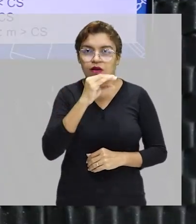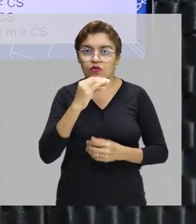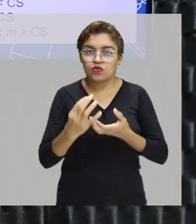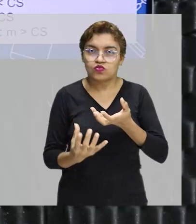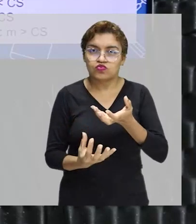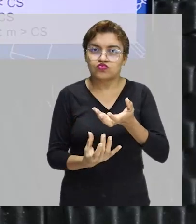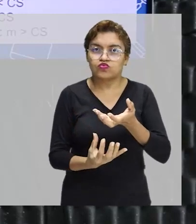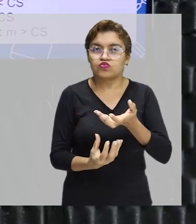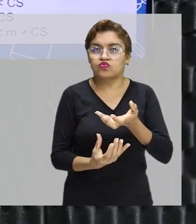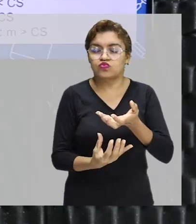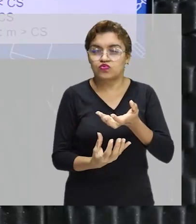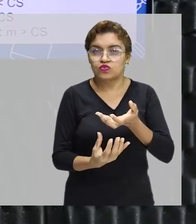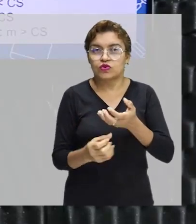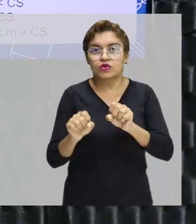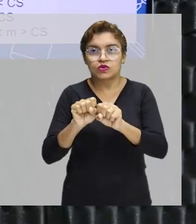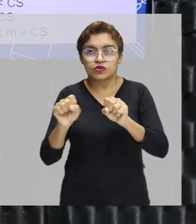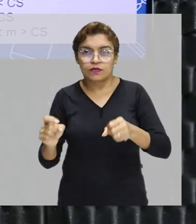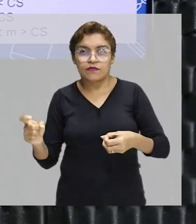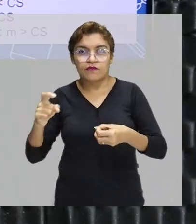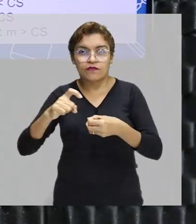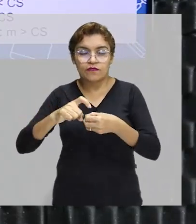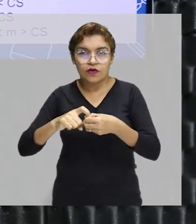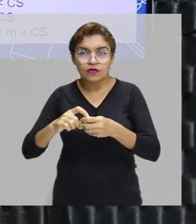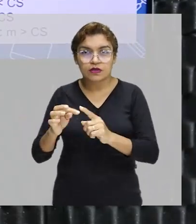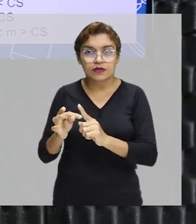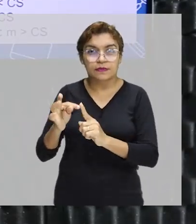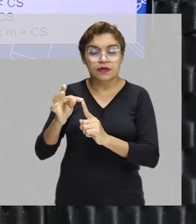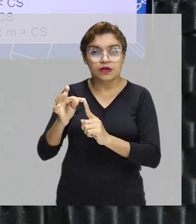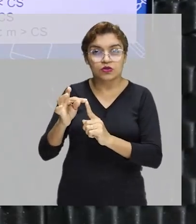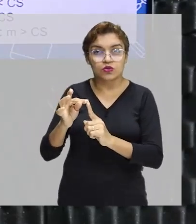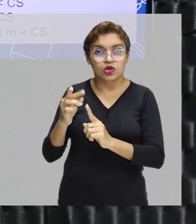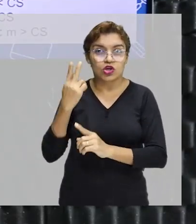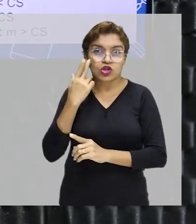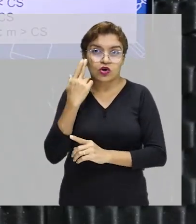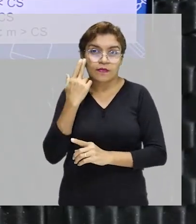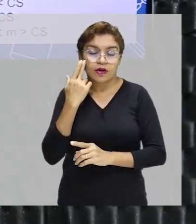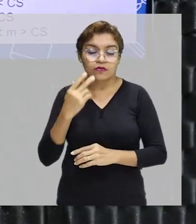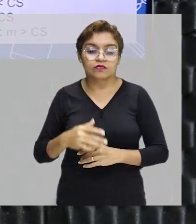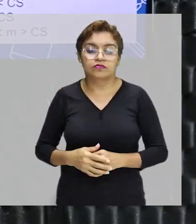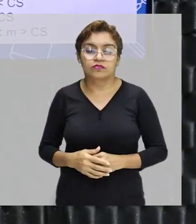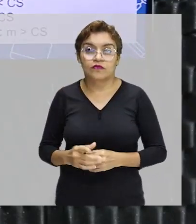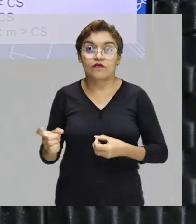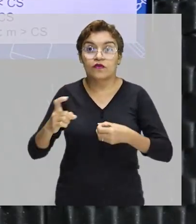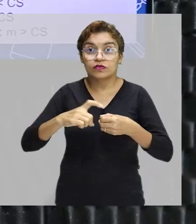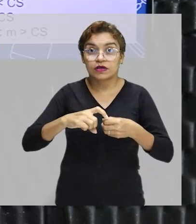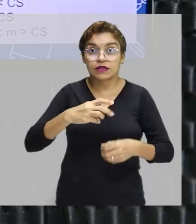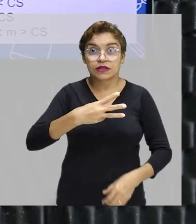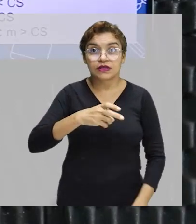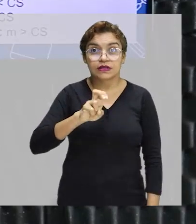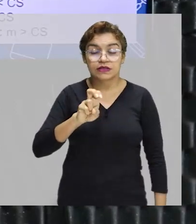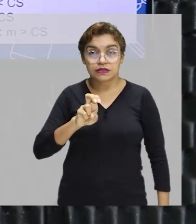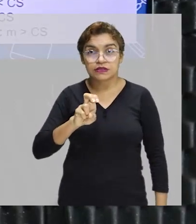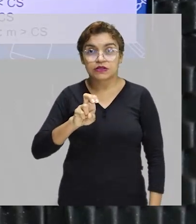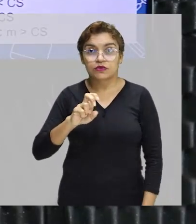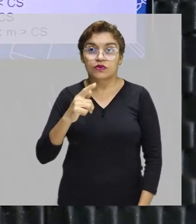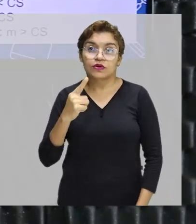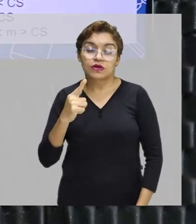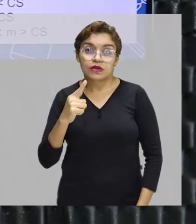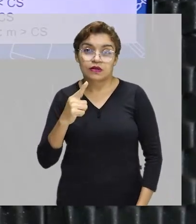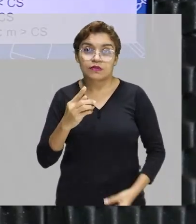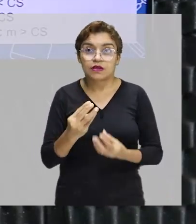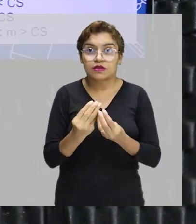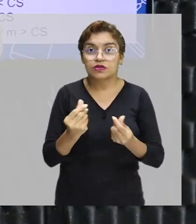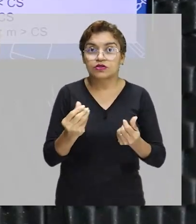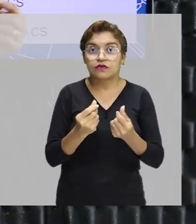esse sistema vai voltar para a temperatura ambiente. Quando voltar, eu vou ter 35 gramas dissolvido em 100 gramas de